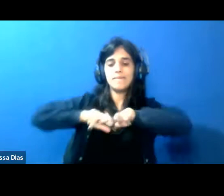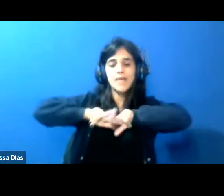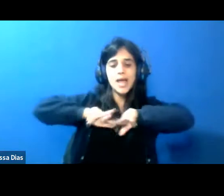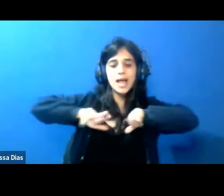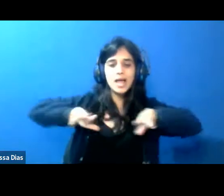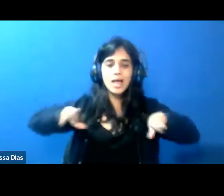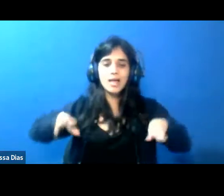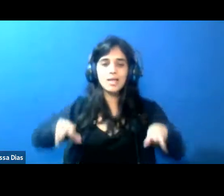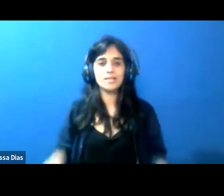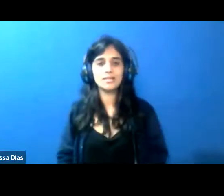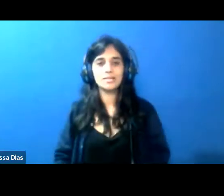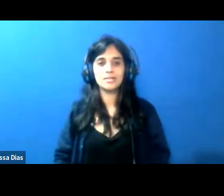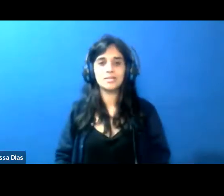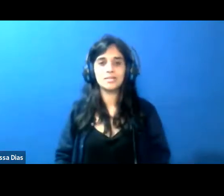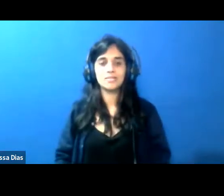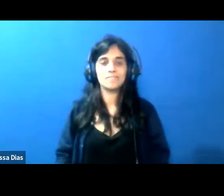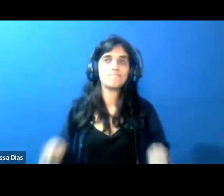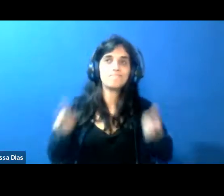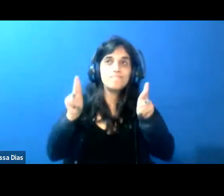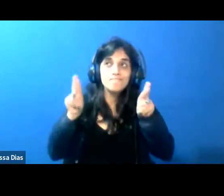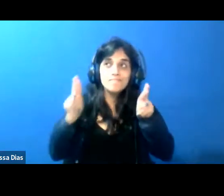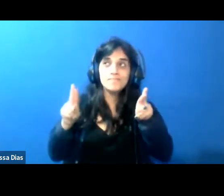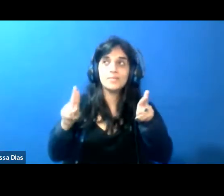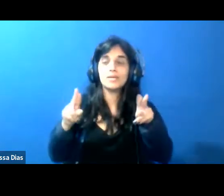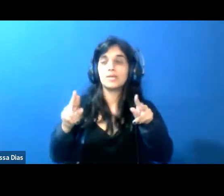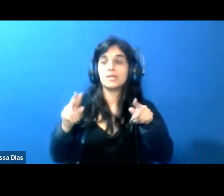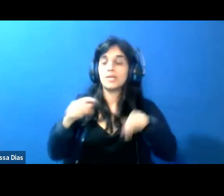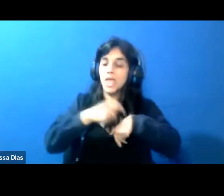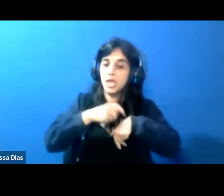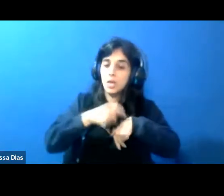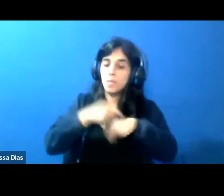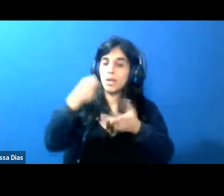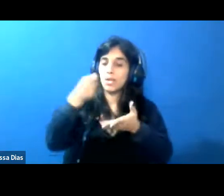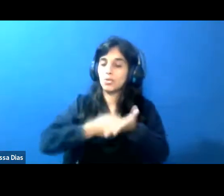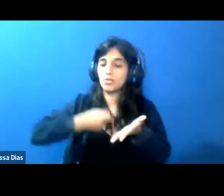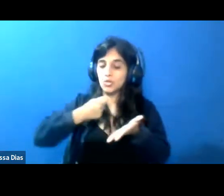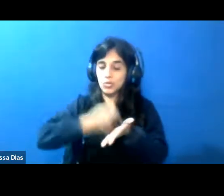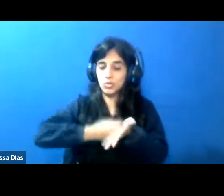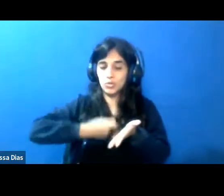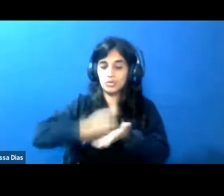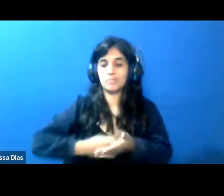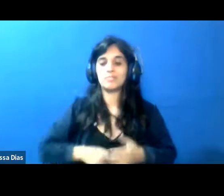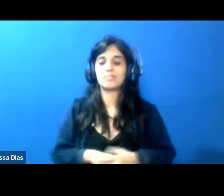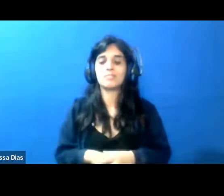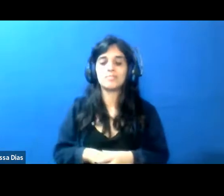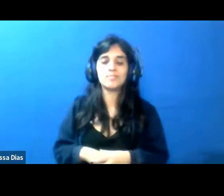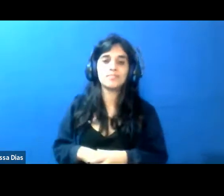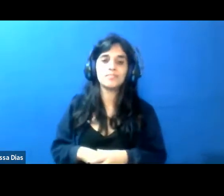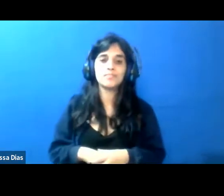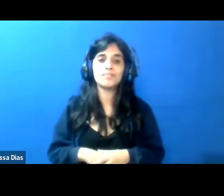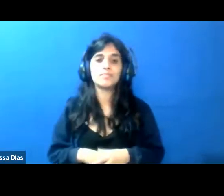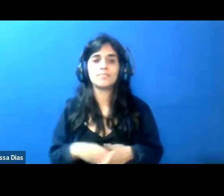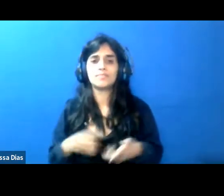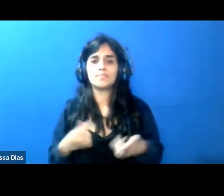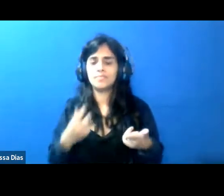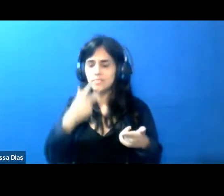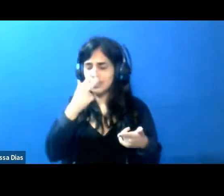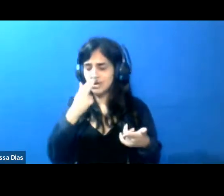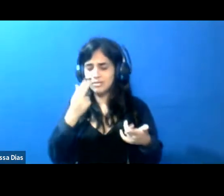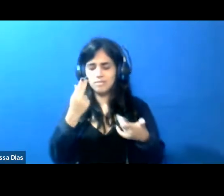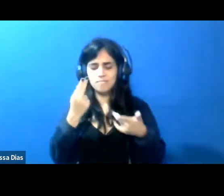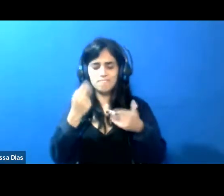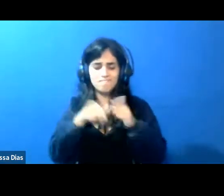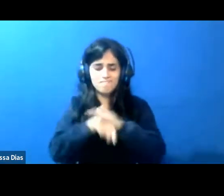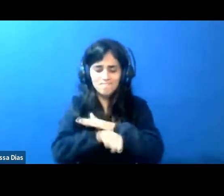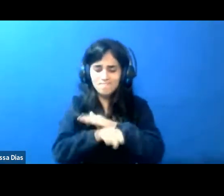Esperançar em tempos de resistência. É uma mesa muito profunda da